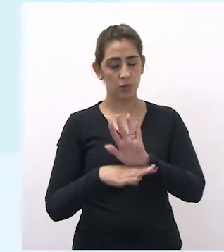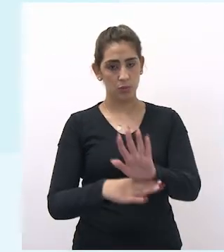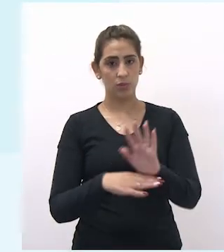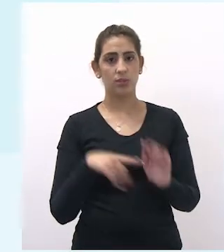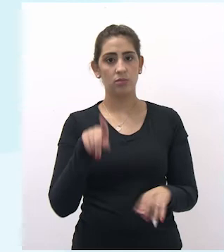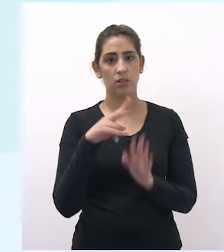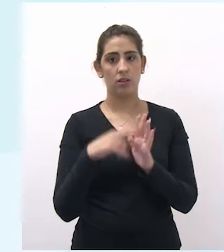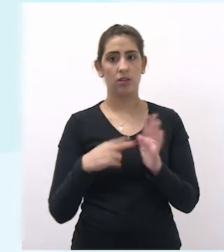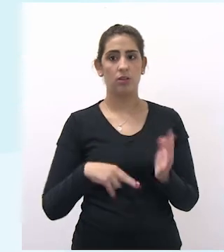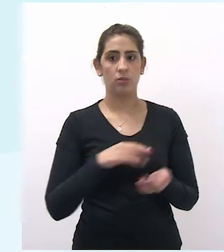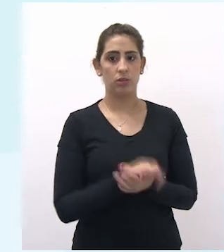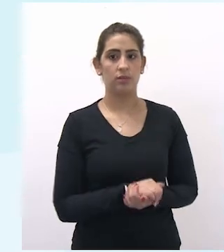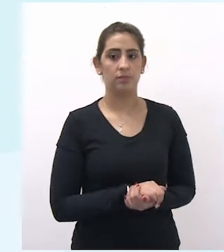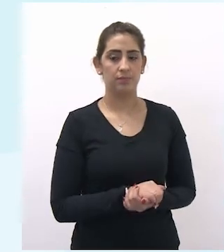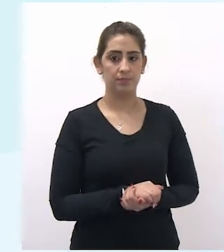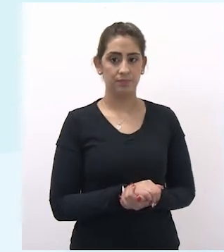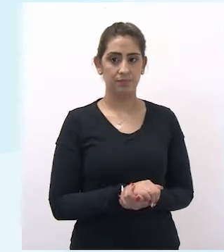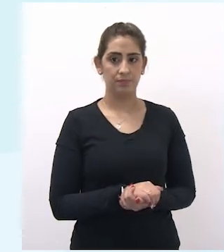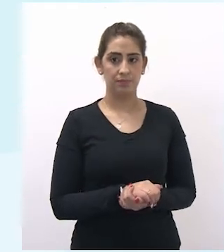geral.